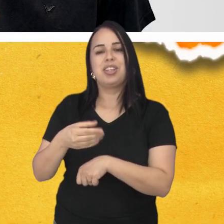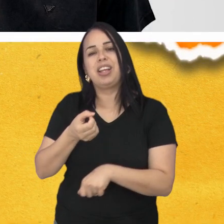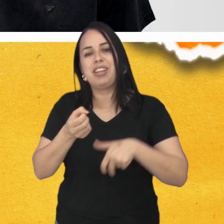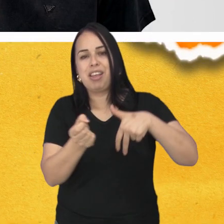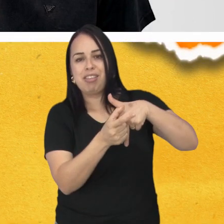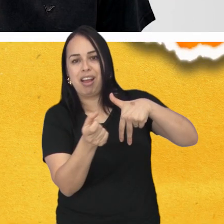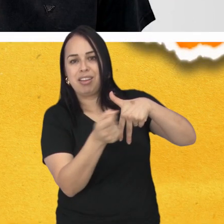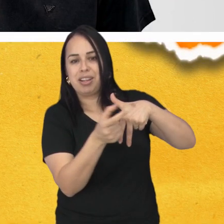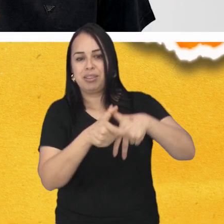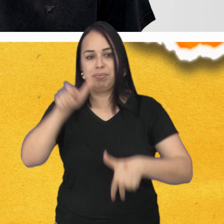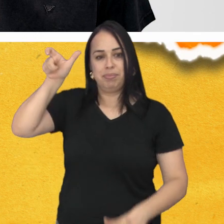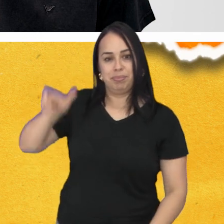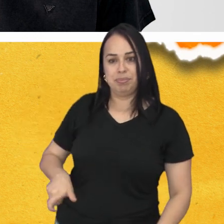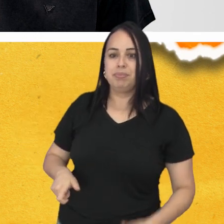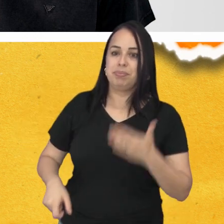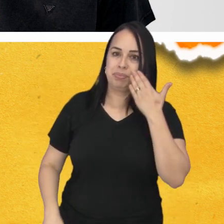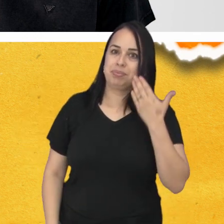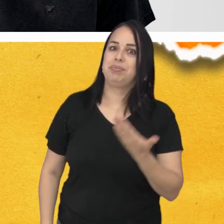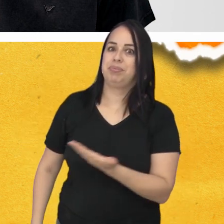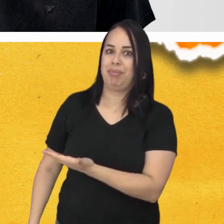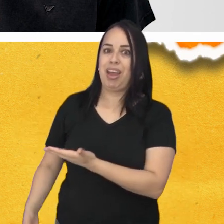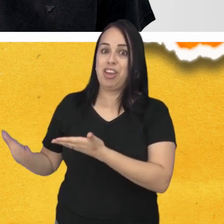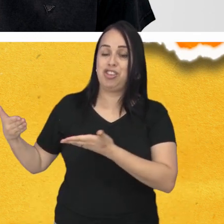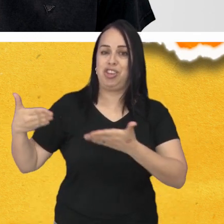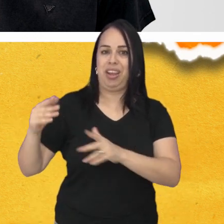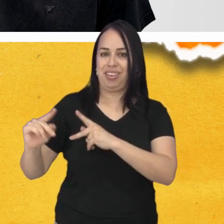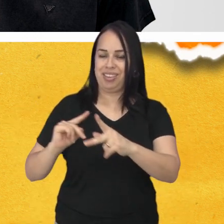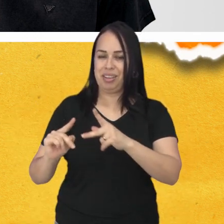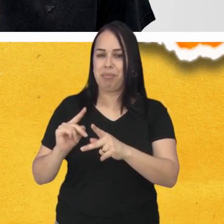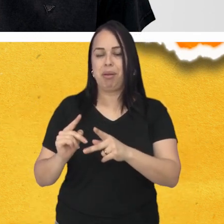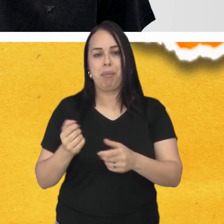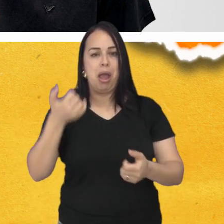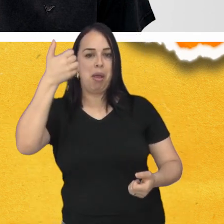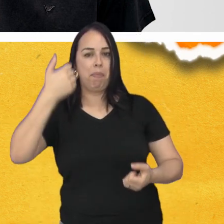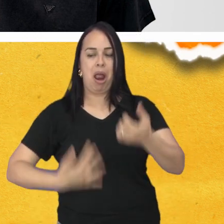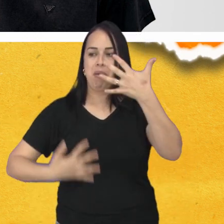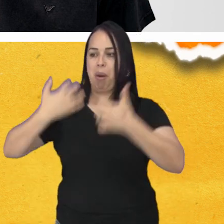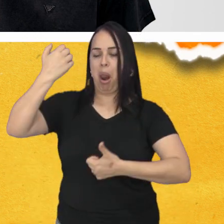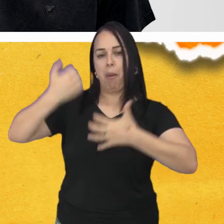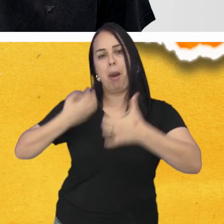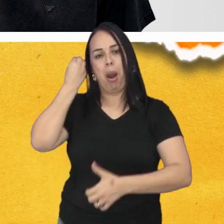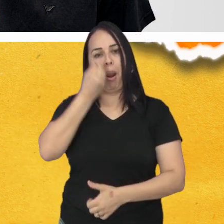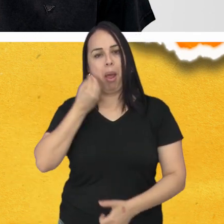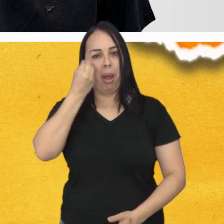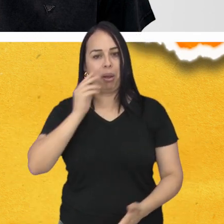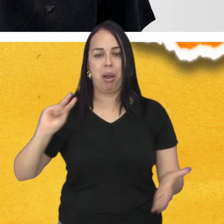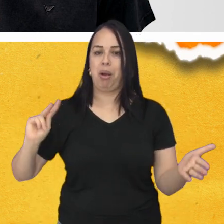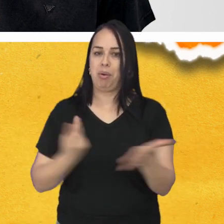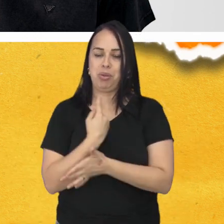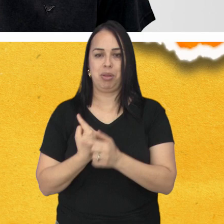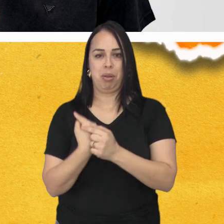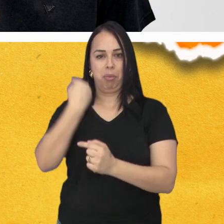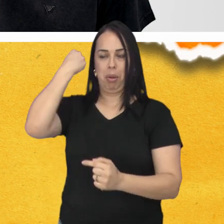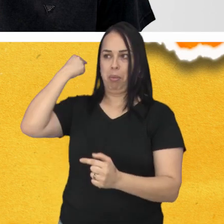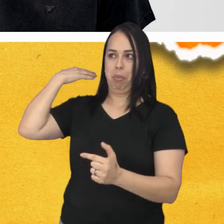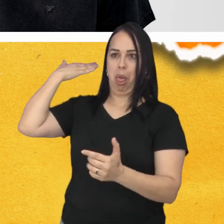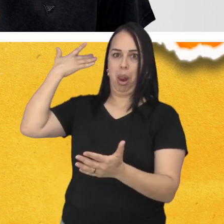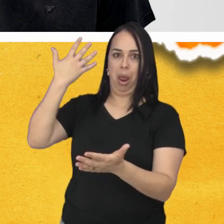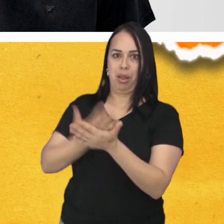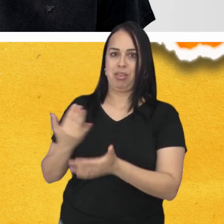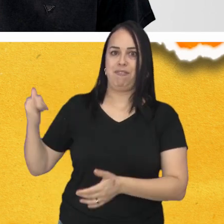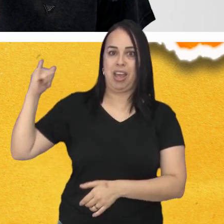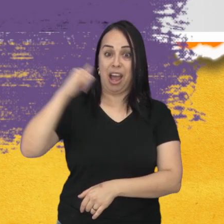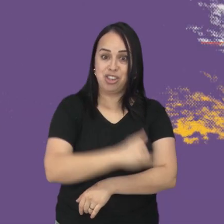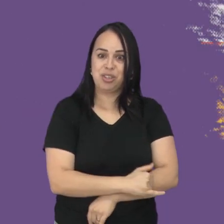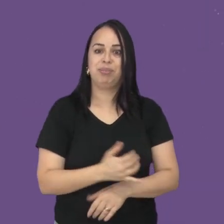bom stand-up. Emerson Ceará desembarca na cidade para contar sobre suas histórias e perrengues que passou por suas